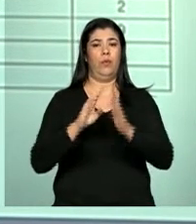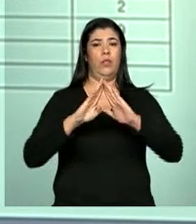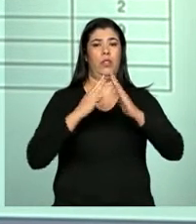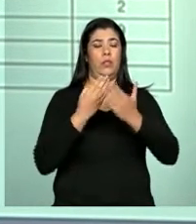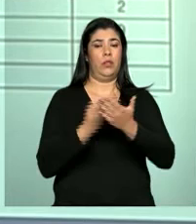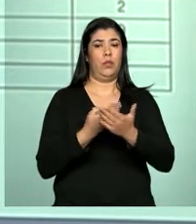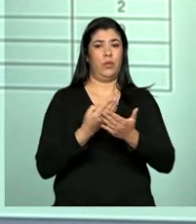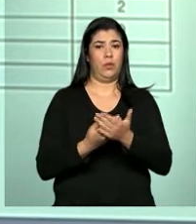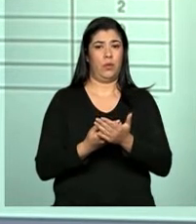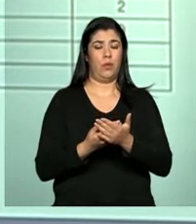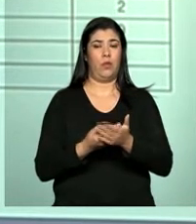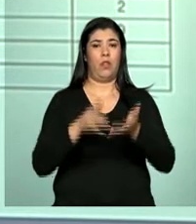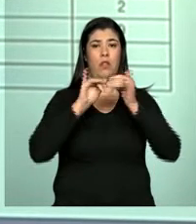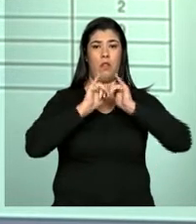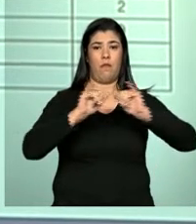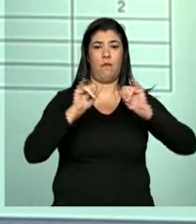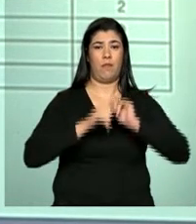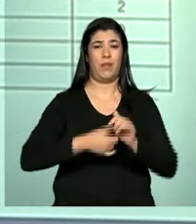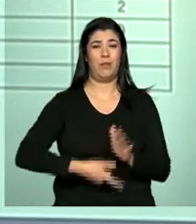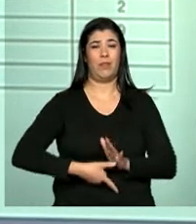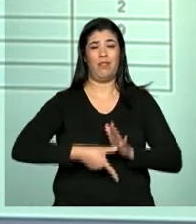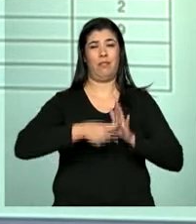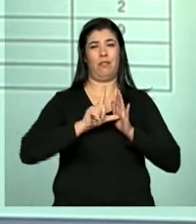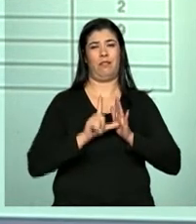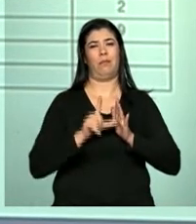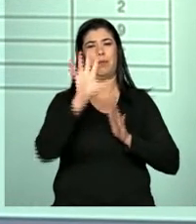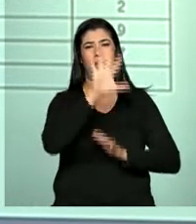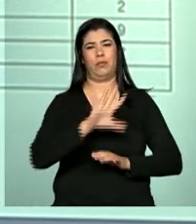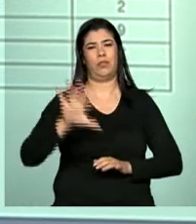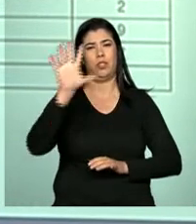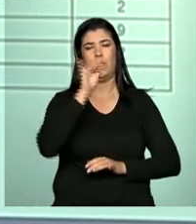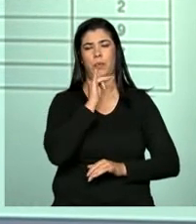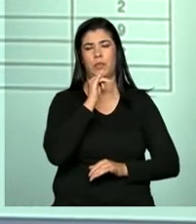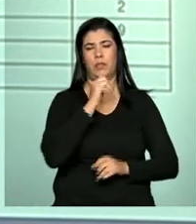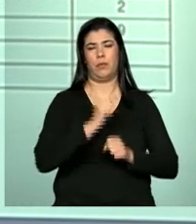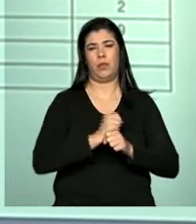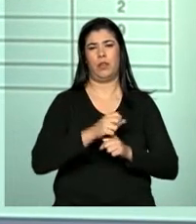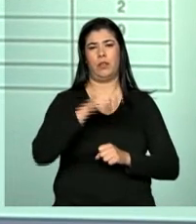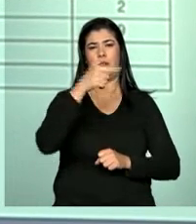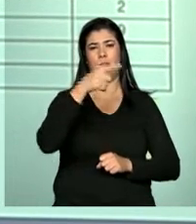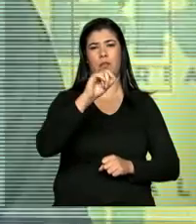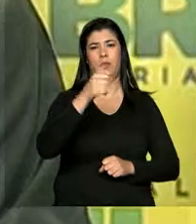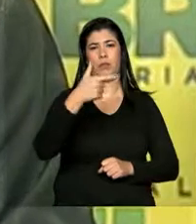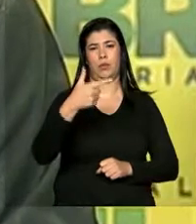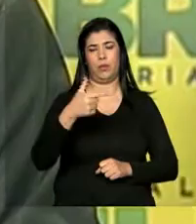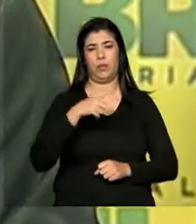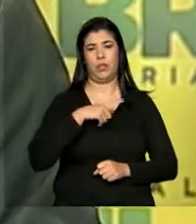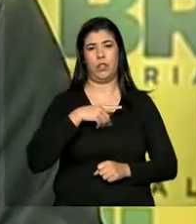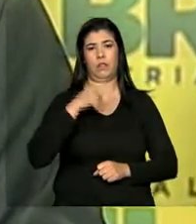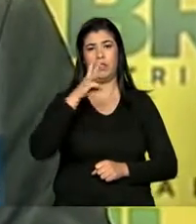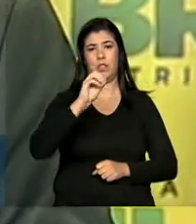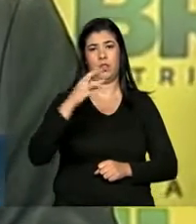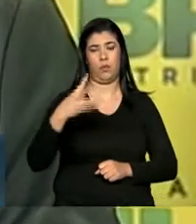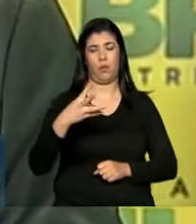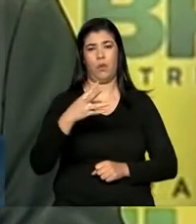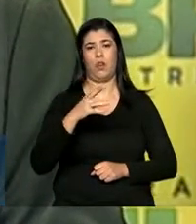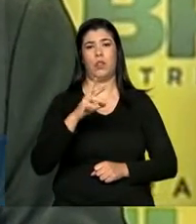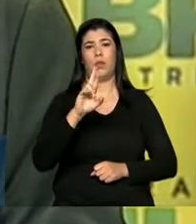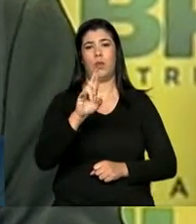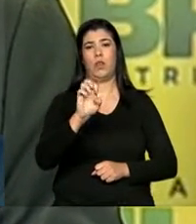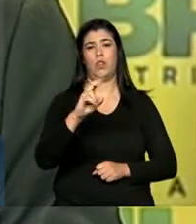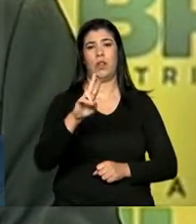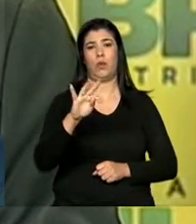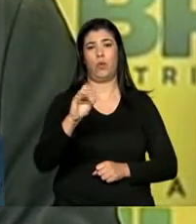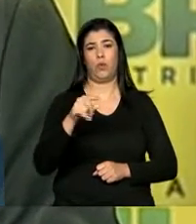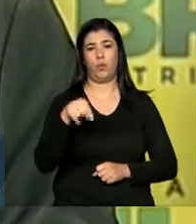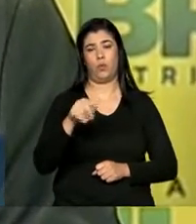visão antecipada dos seus resultados. Perceba, em 2012 nós tivemos 304 recursos, o ano passado 81 e